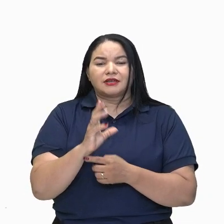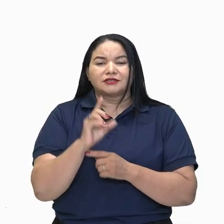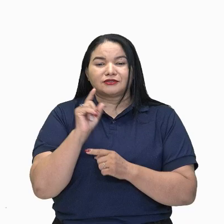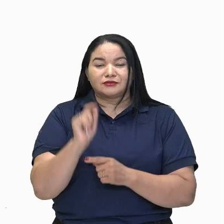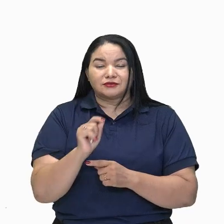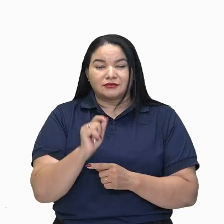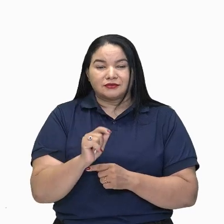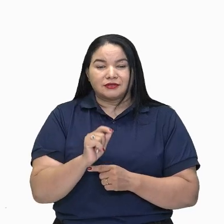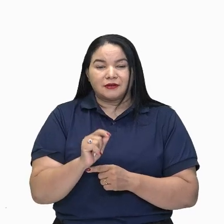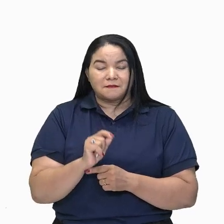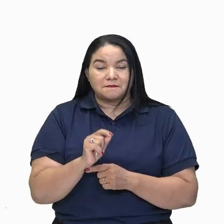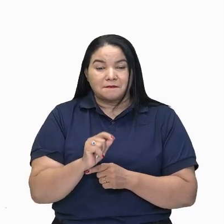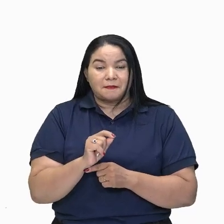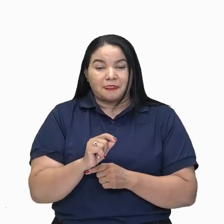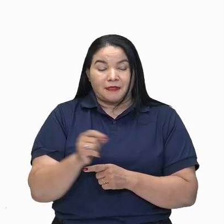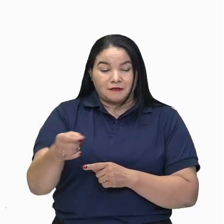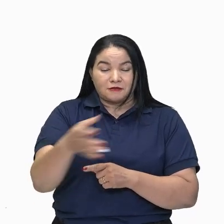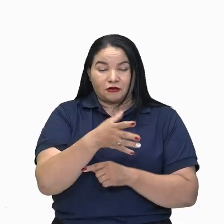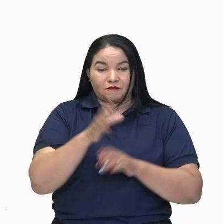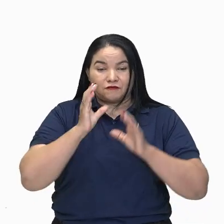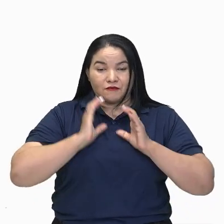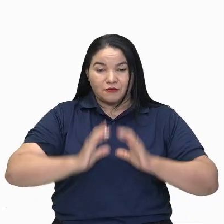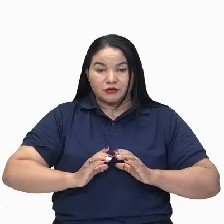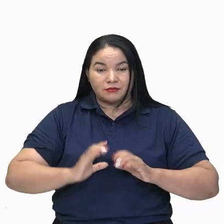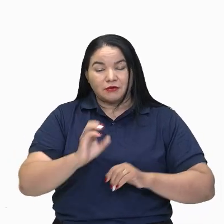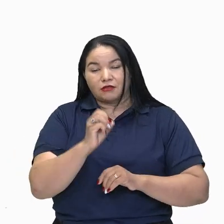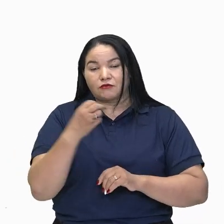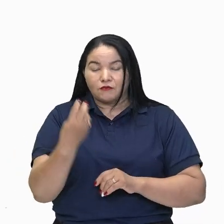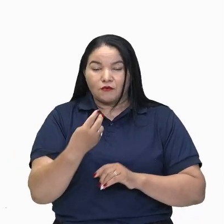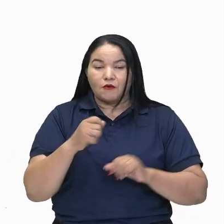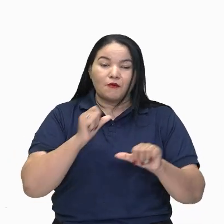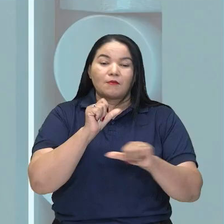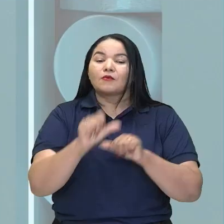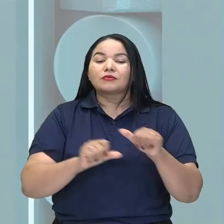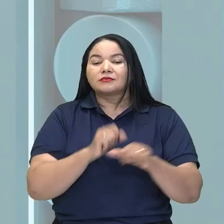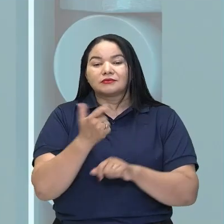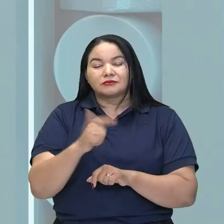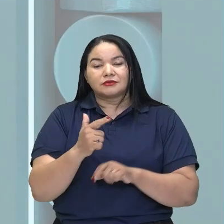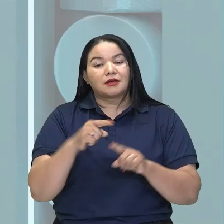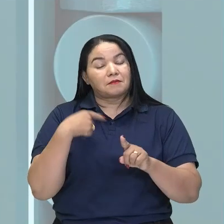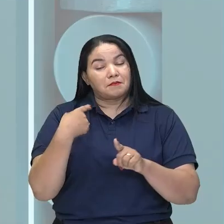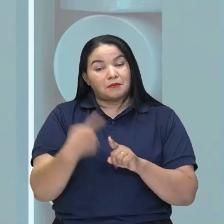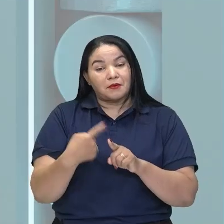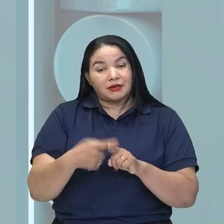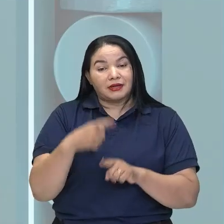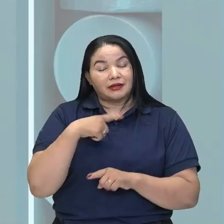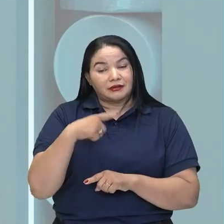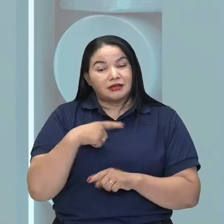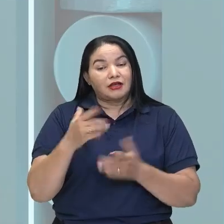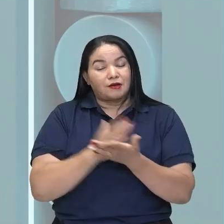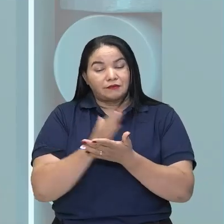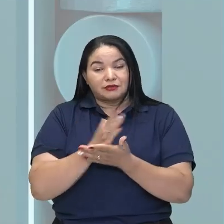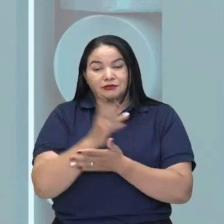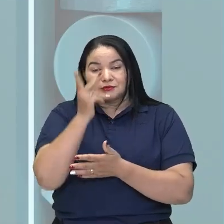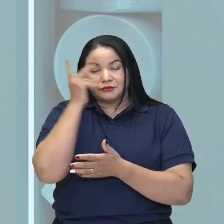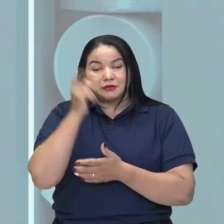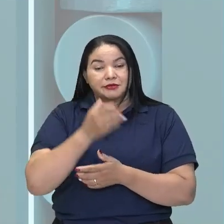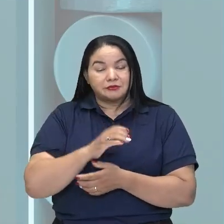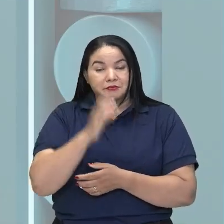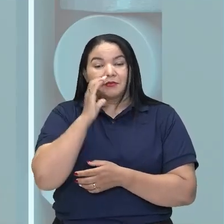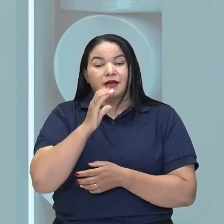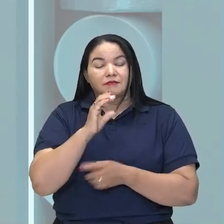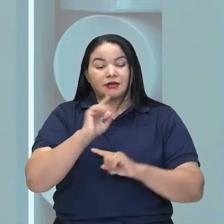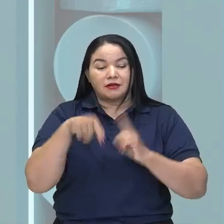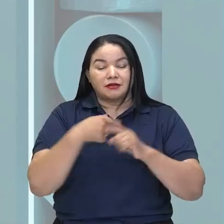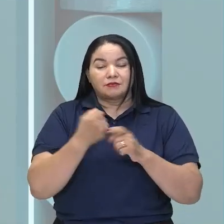formar, né, um novo comportamento, porque ainda existem pessoas que bebem e vão dirigir. E isso ocasiona